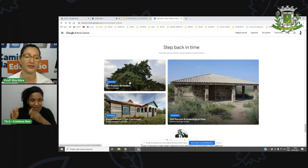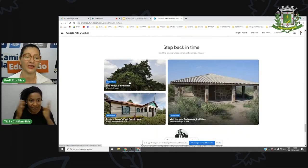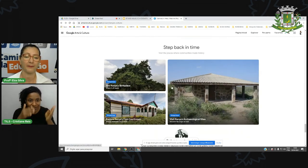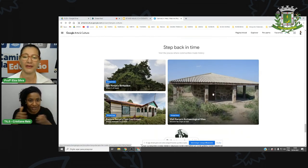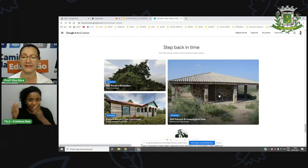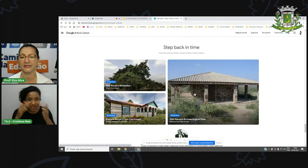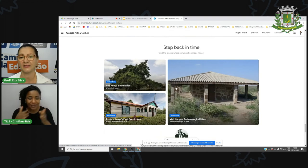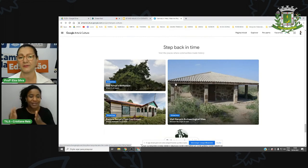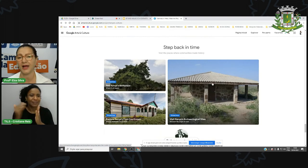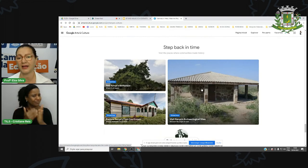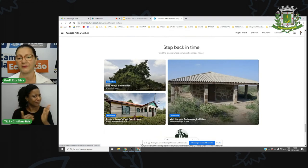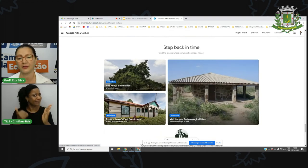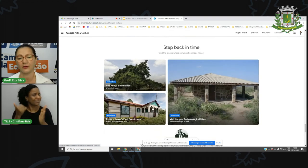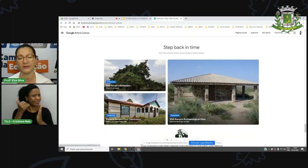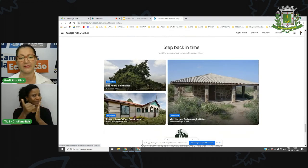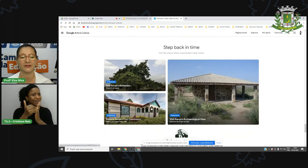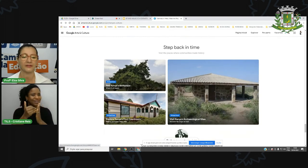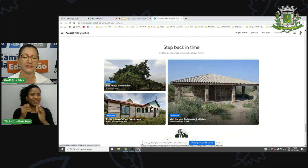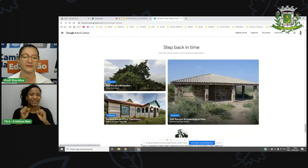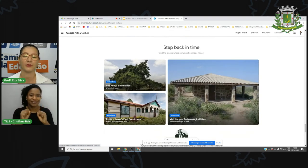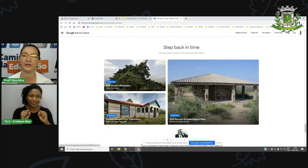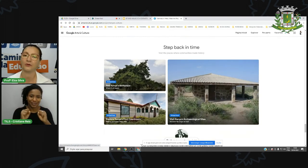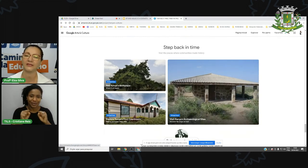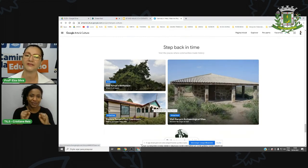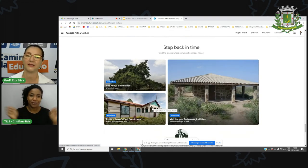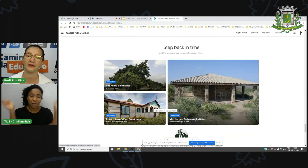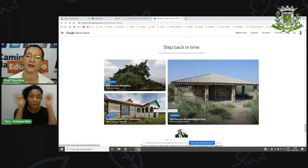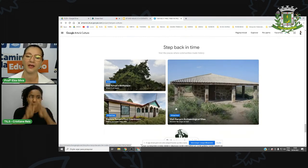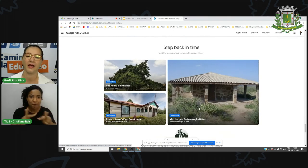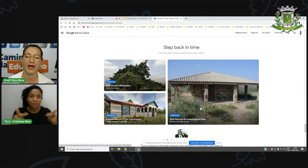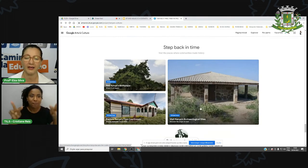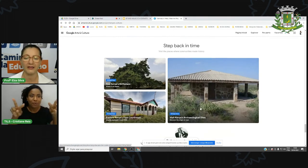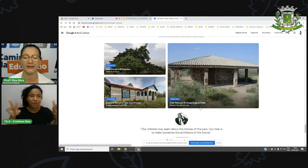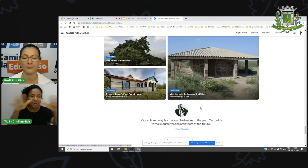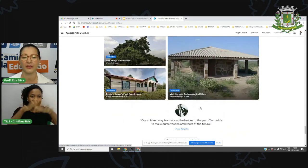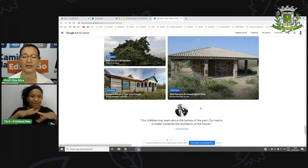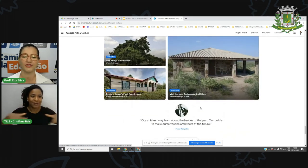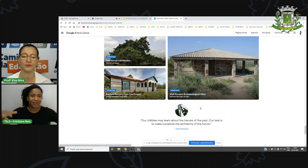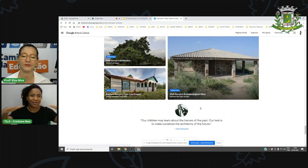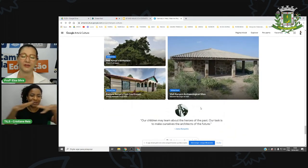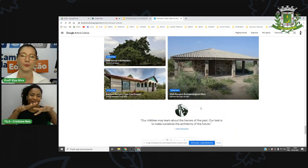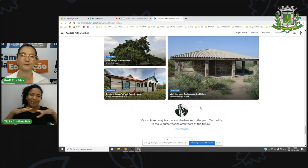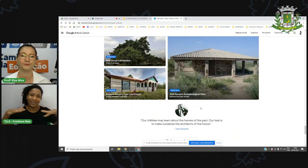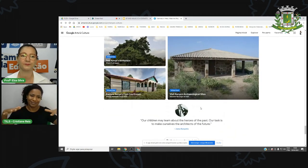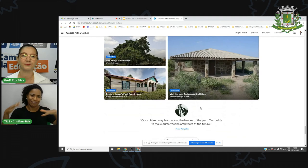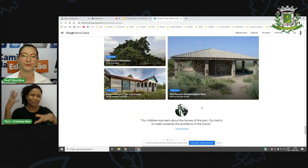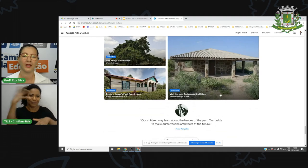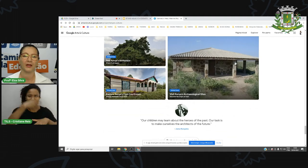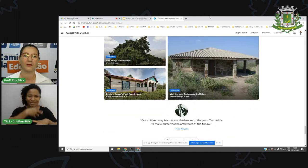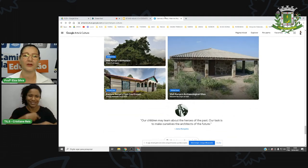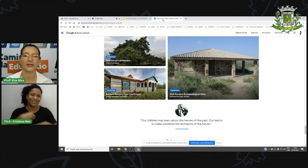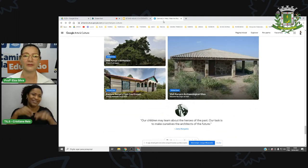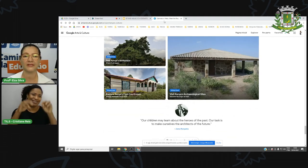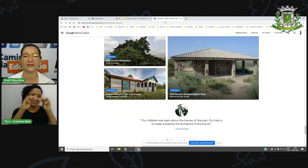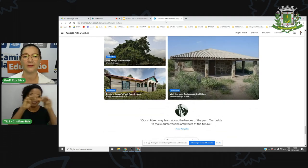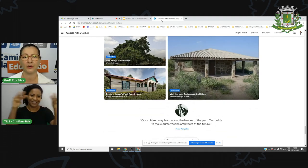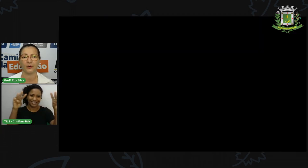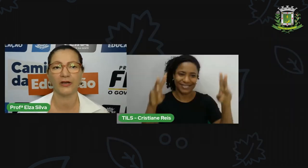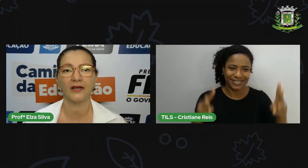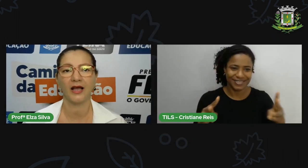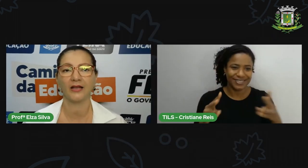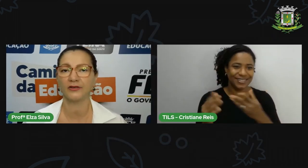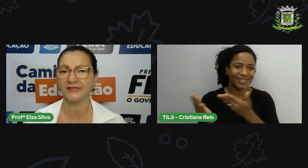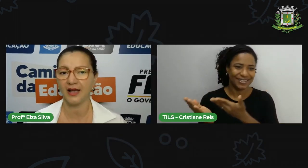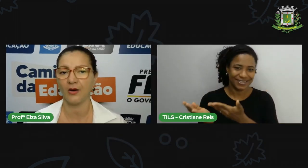Vejam aqui Há paisagens Maravilhosas Que vocês Podem conhecer Aqui também Neste museu Voltemos então